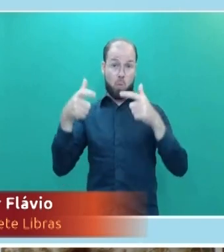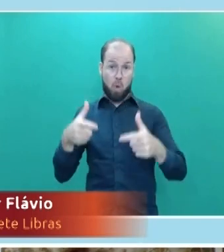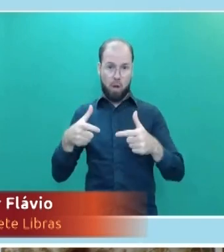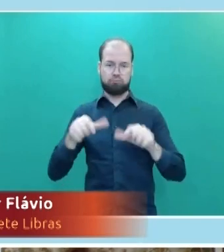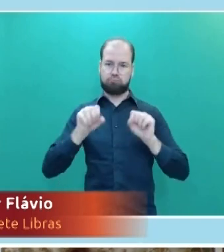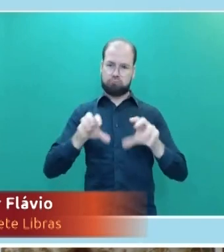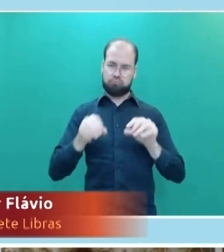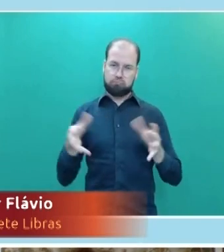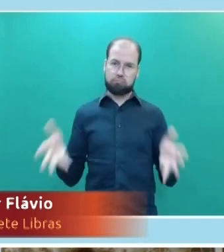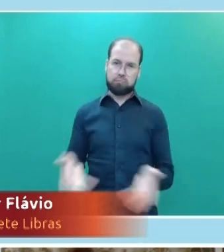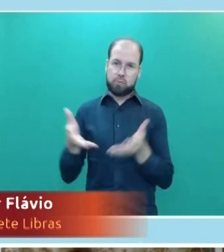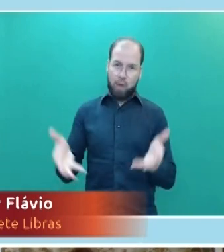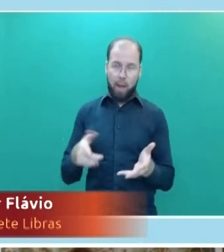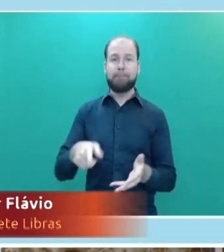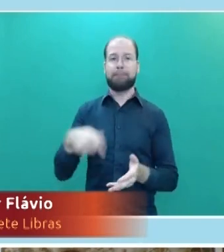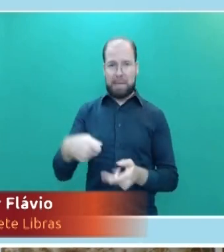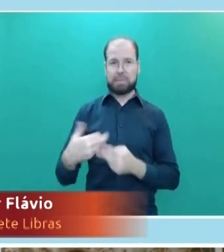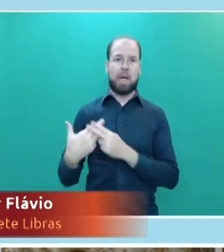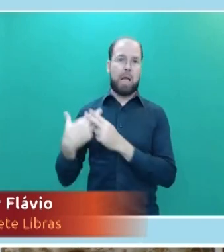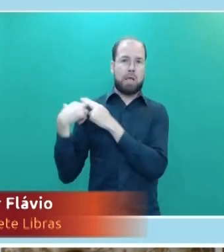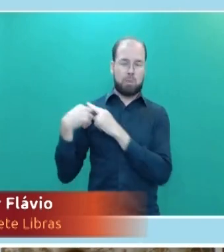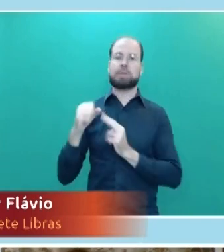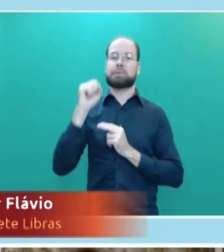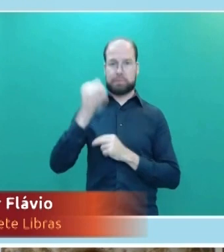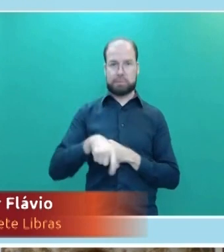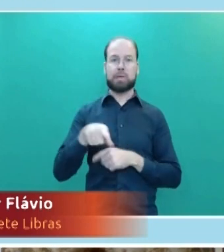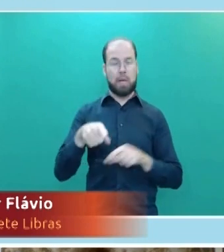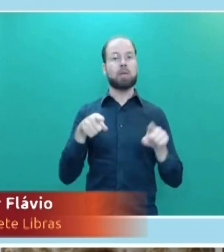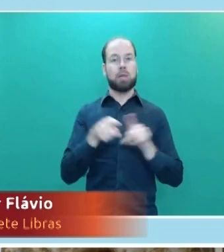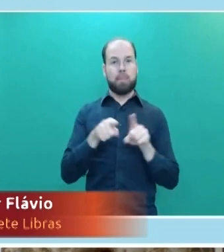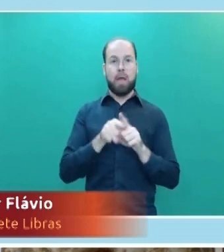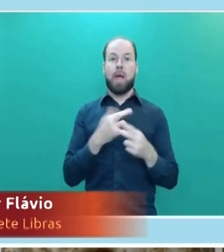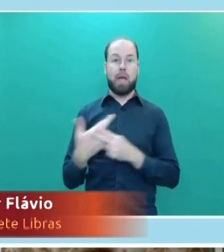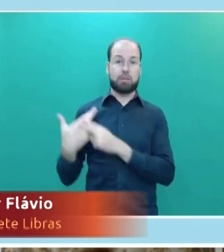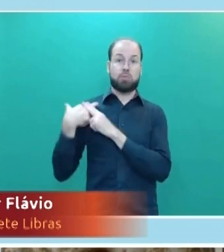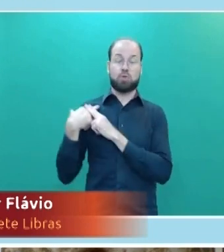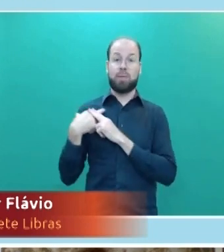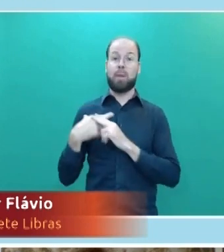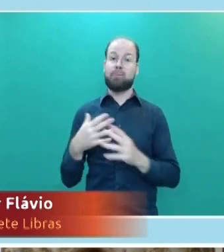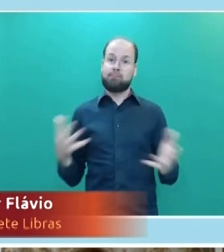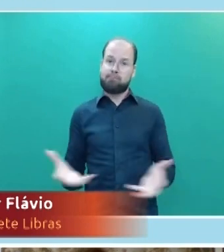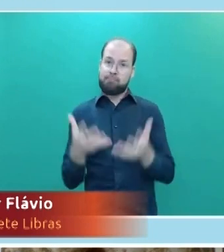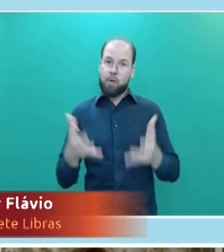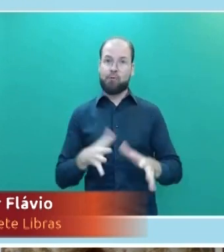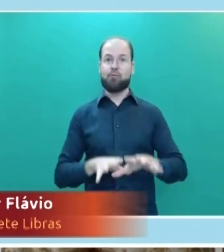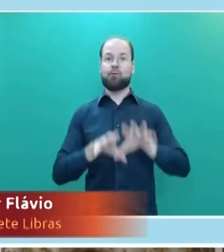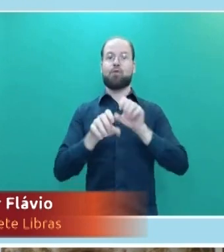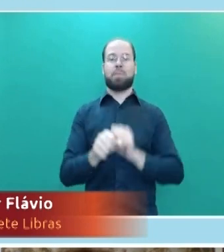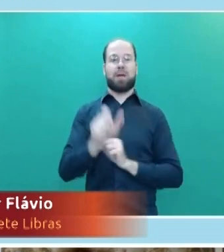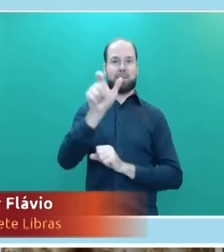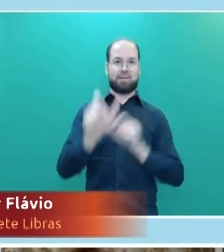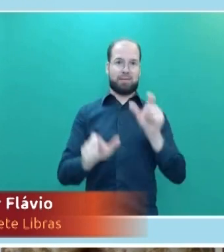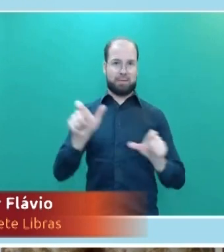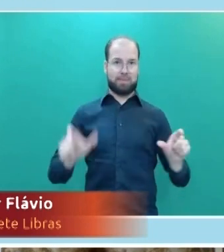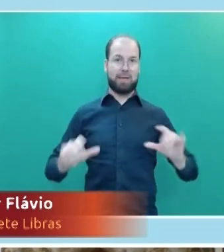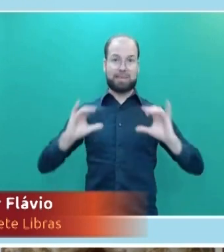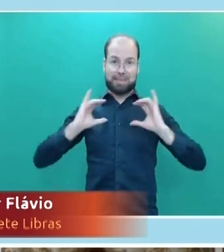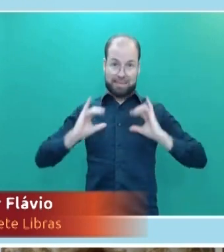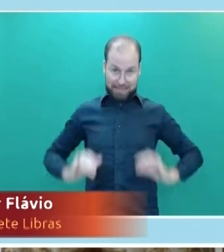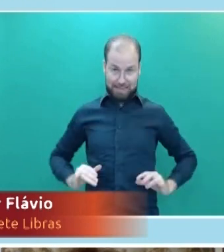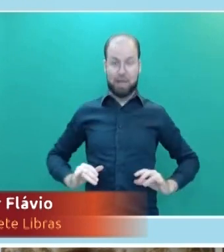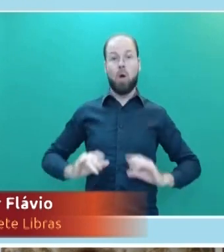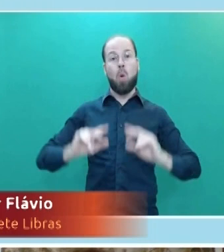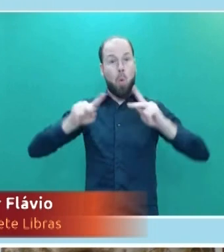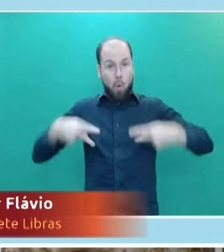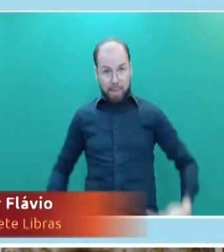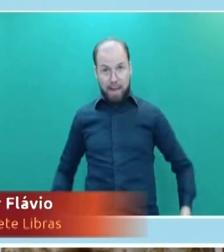que fazer esse papel. Ela também é responsável pela formação humana, como eu estou dizendo, a formação cidadã, tanto quanto a